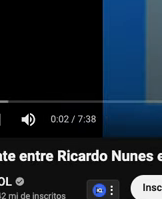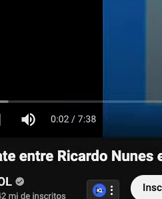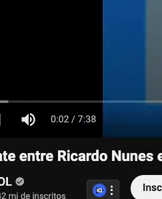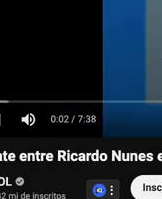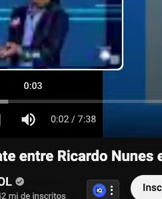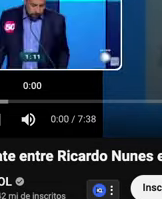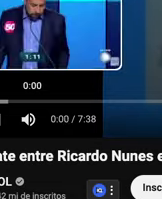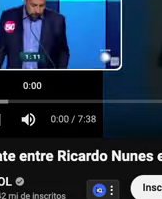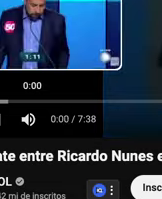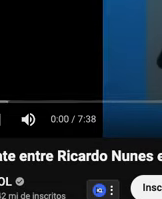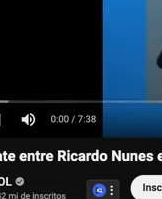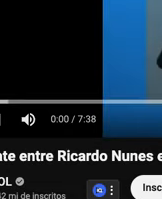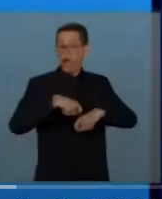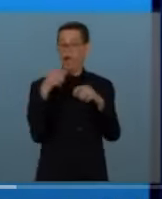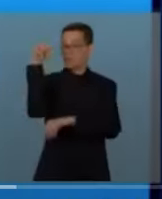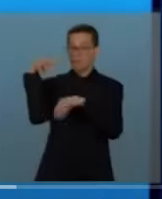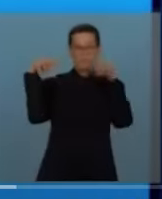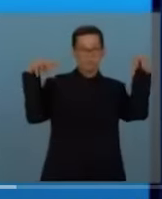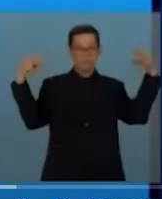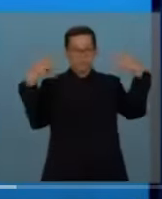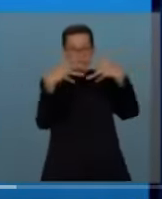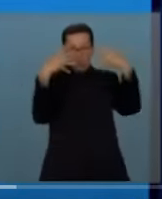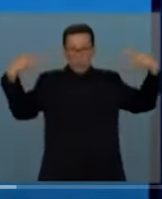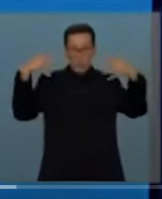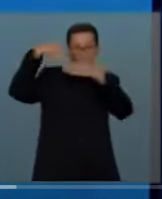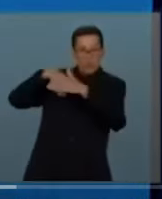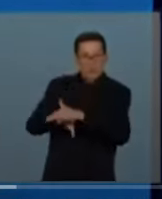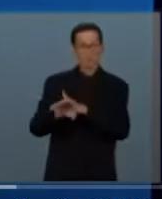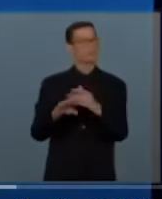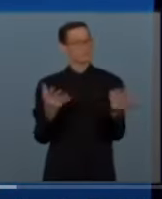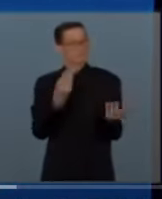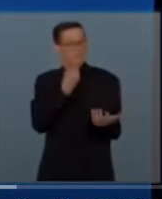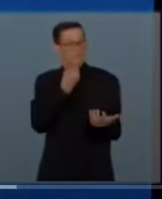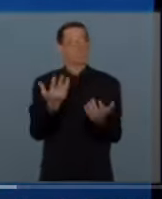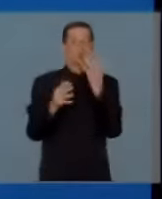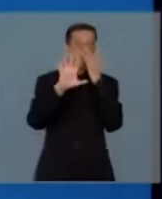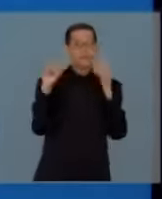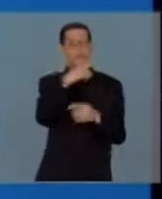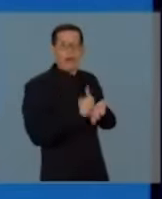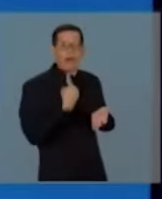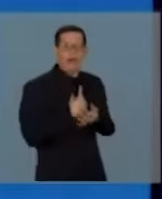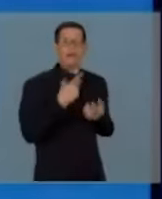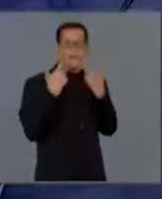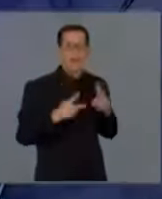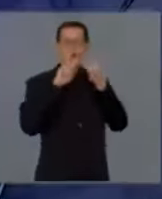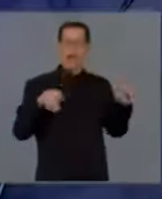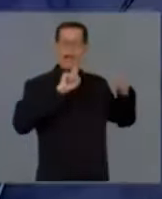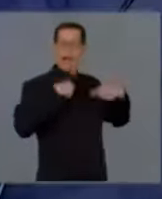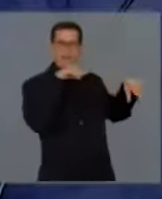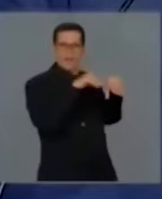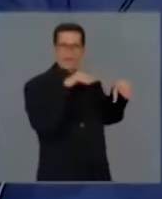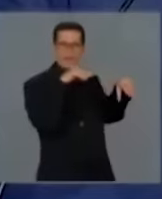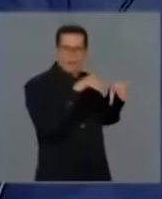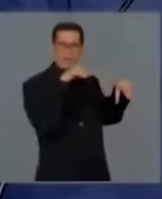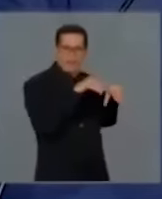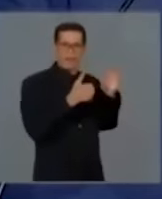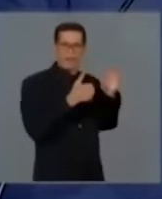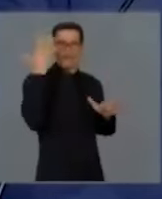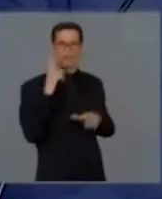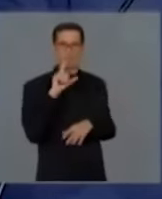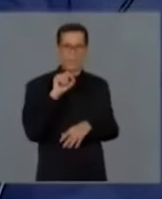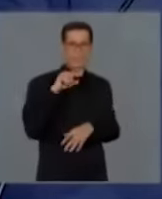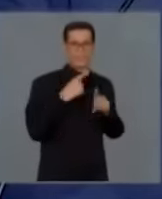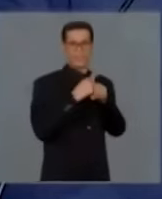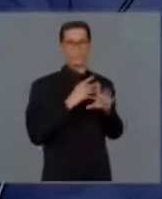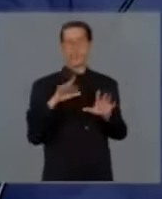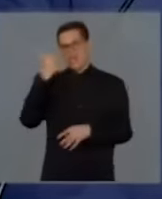surreal é inacreditável assim sabe agora assim eu não posso deixar de mencionar ele ficou repetindo 10 vezes hora de bater no carro dos outros pagar coisa Loucura eu já bati o carro algumas vezes